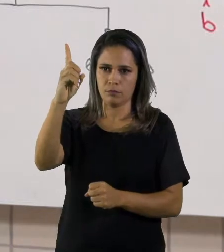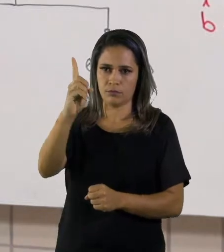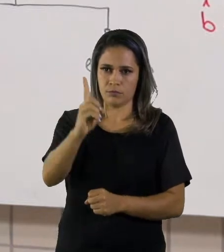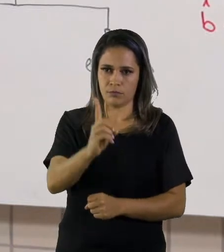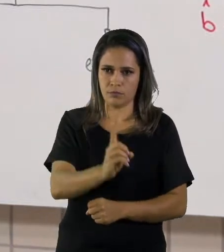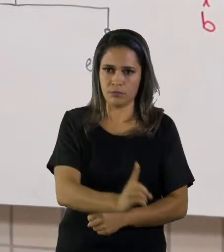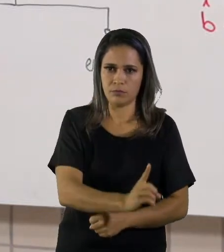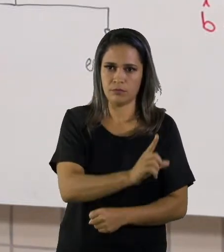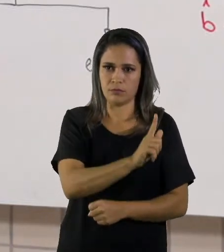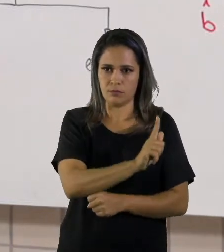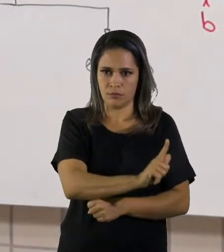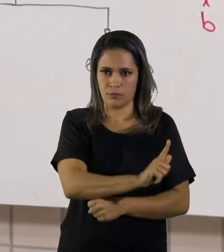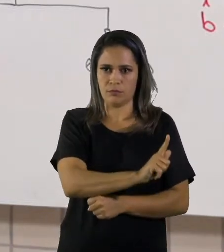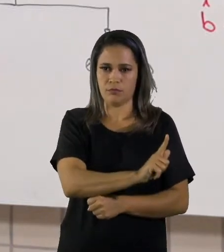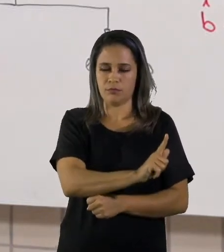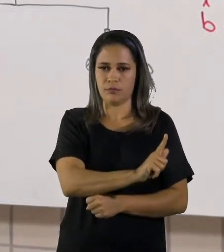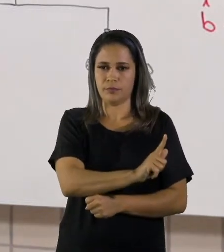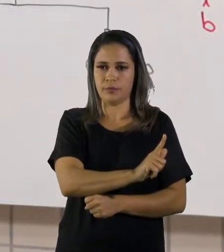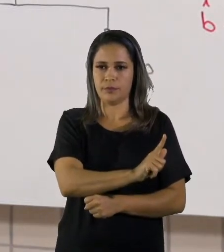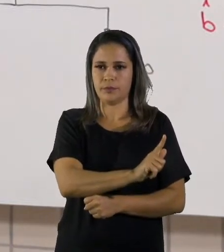com o ângulo G,